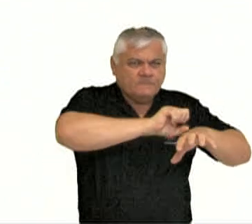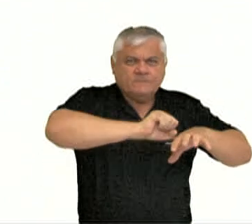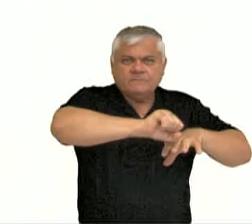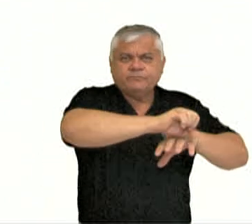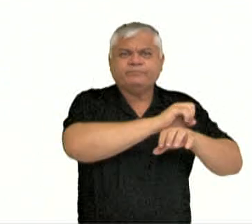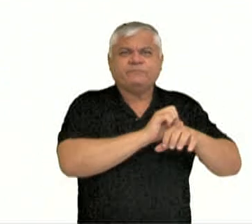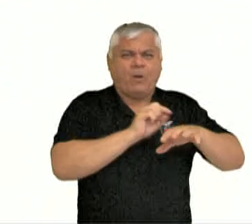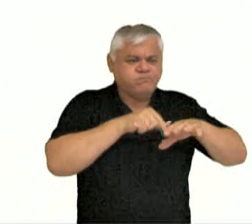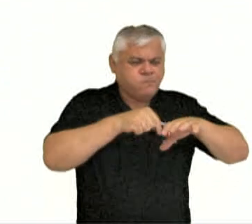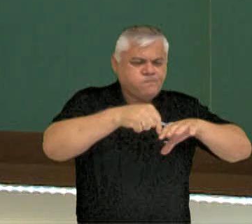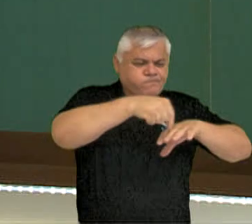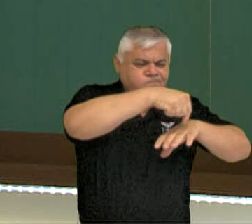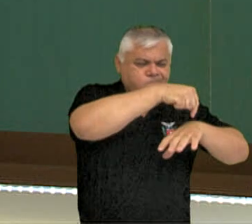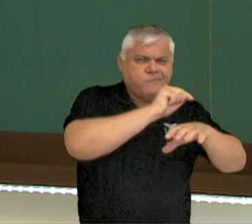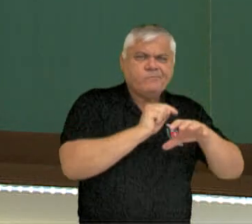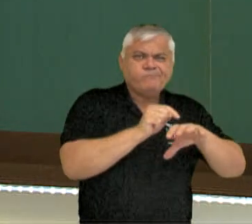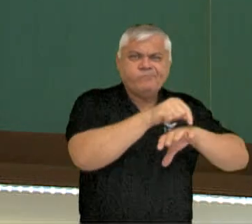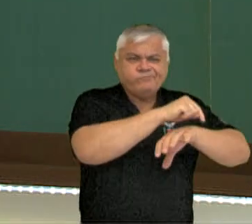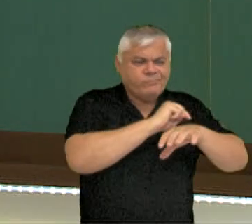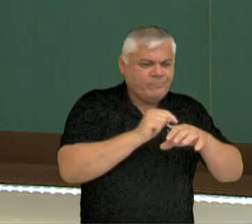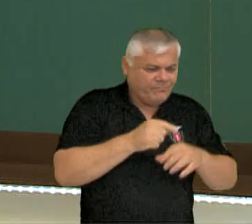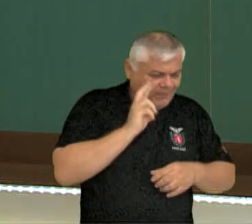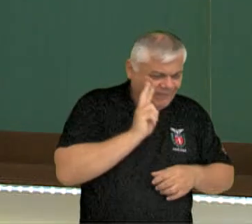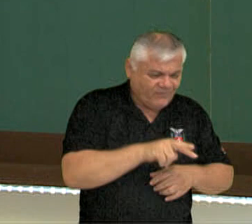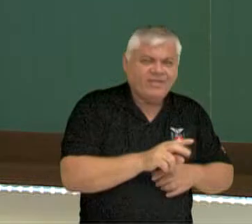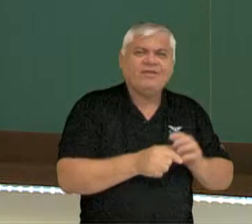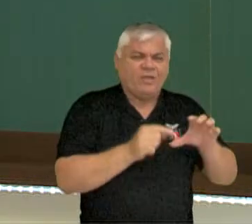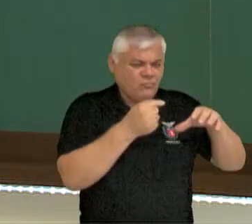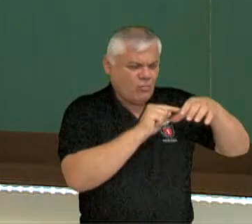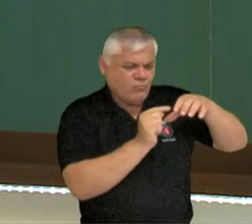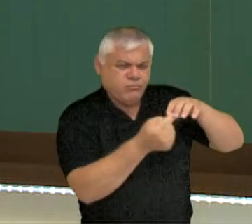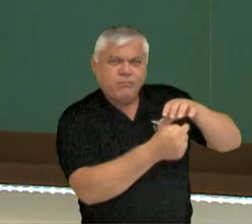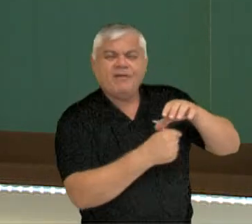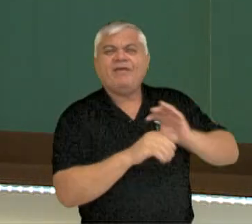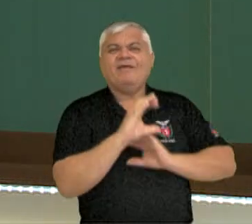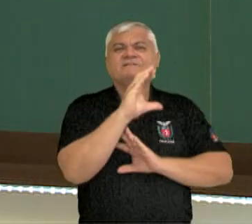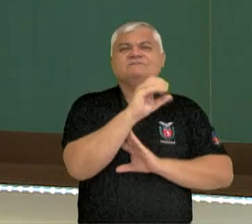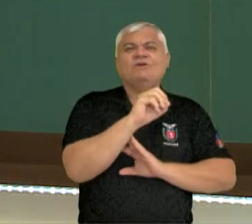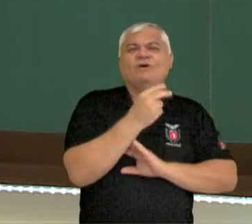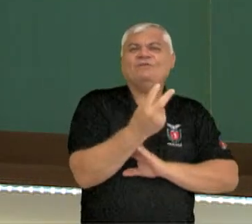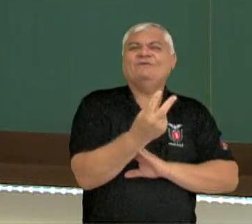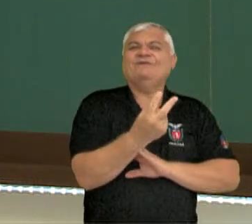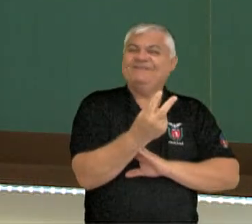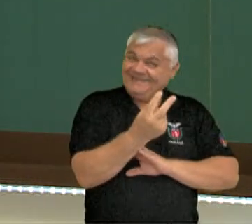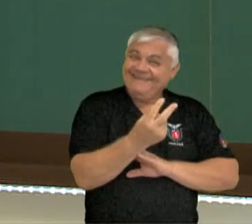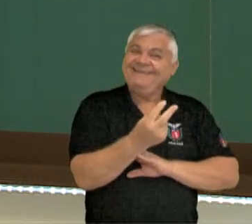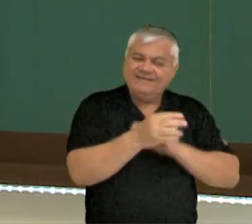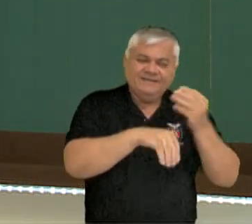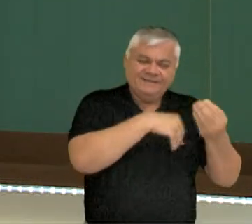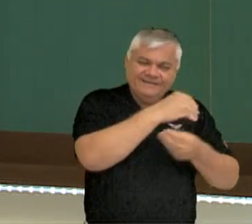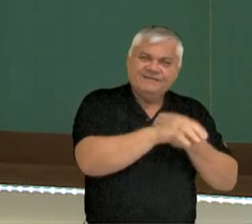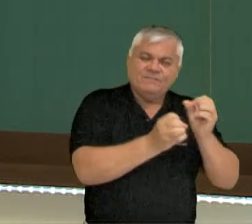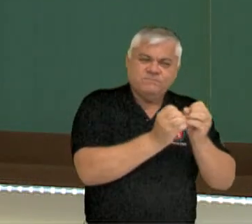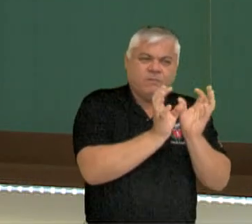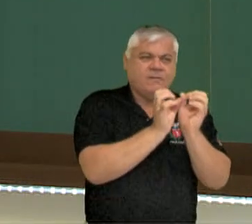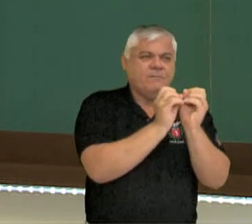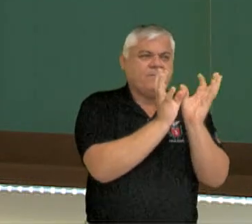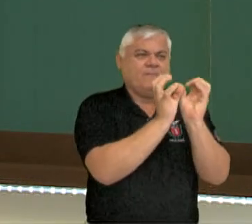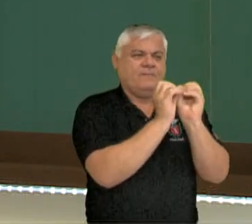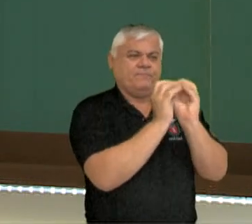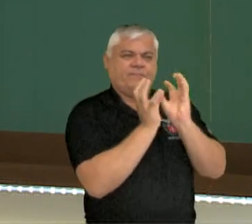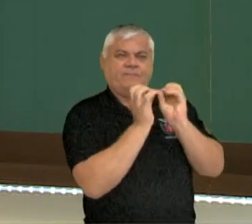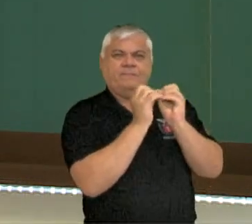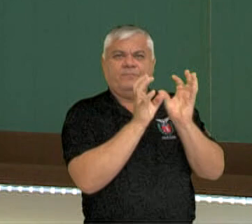esses buraquinhos, né, que ficam no pão, é justamente o gás carbônico, como vocês podem ver ali, liberado nesse processo